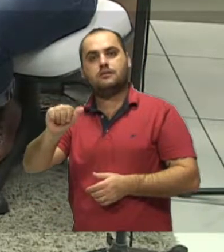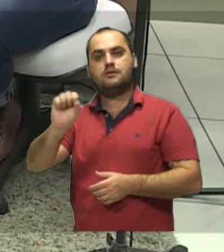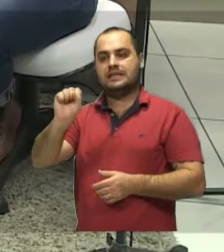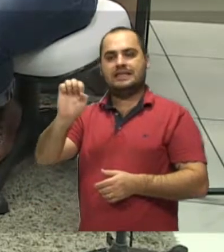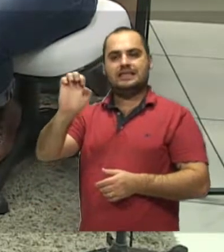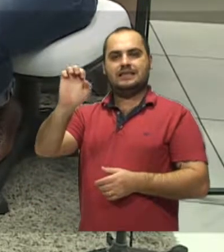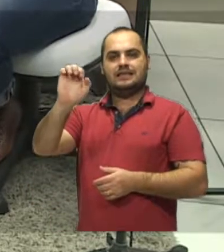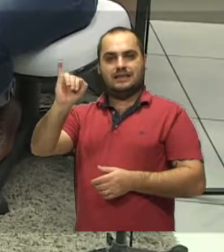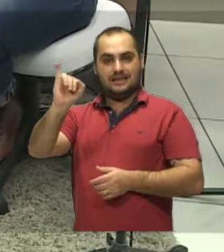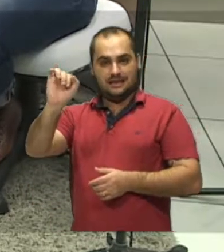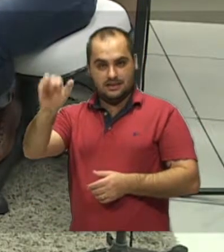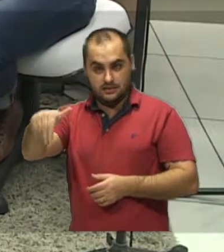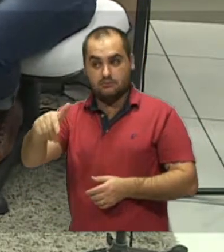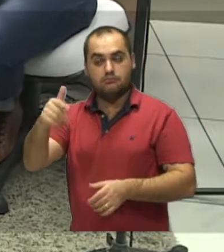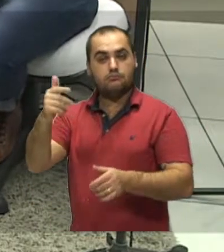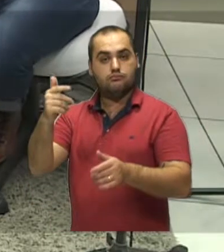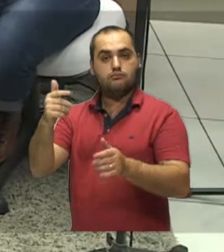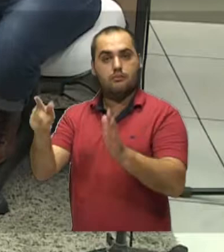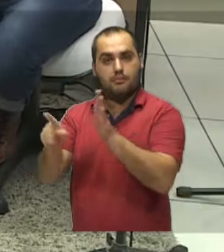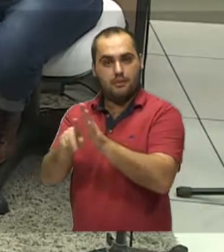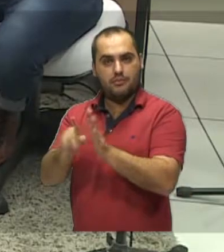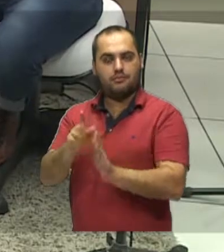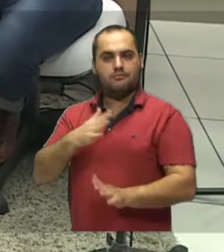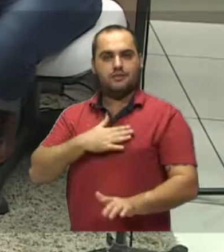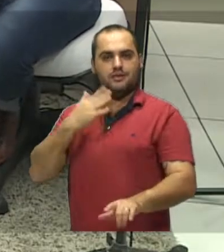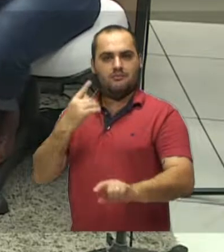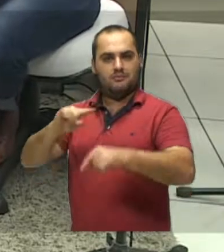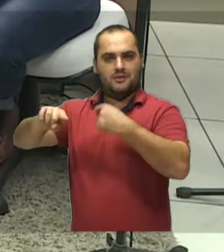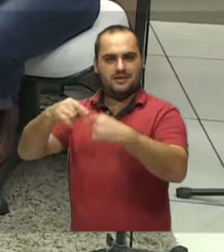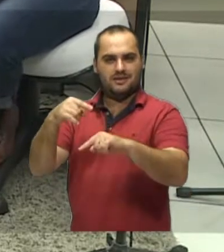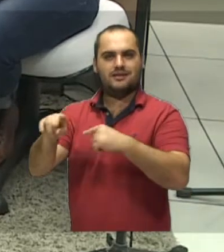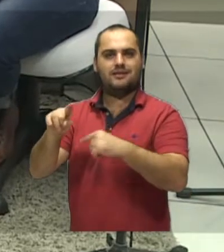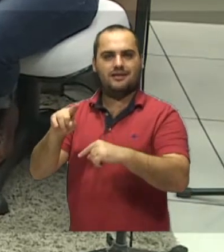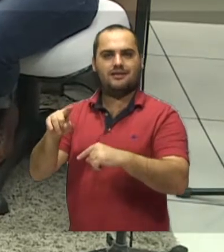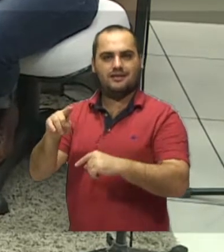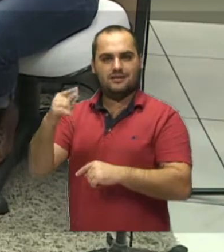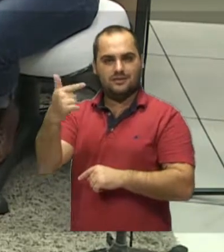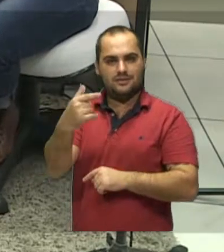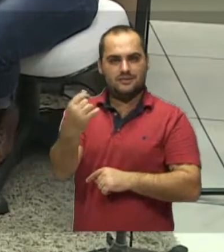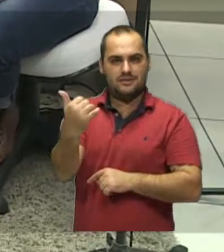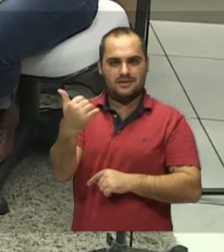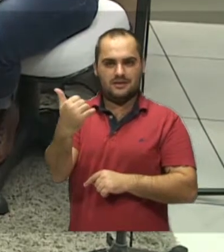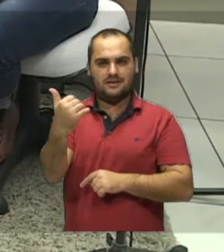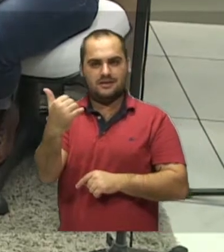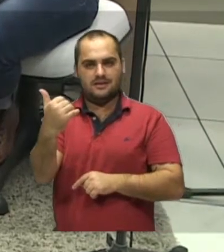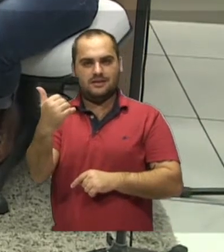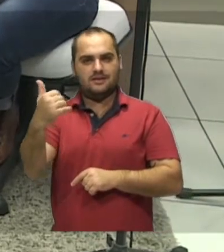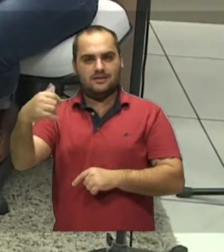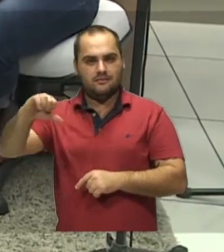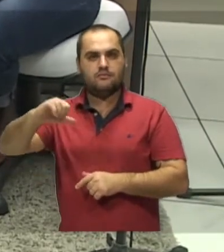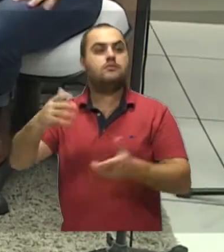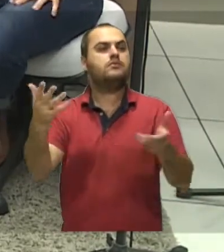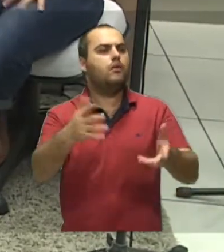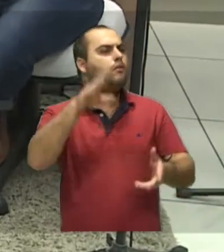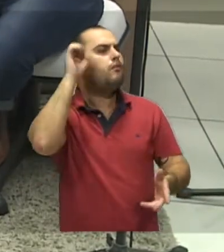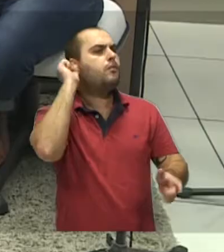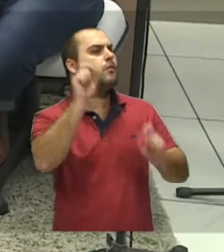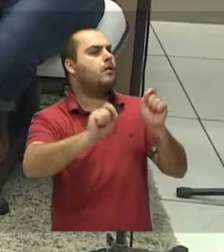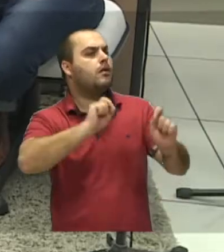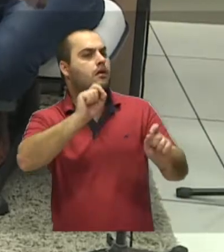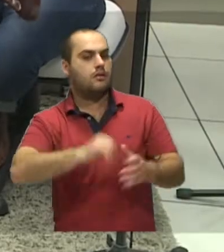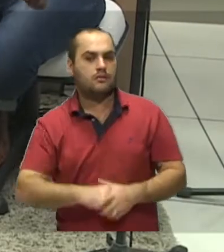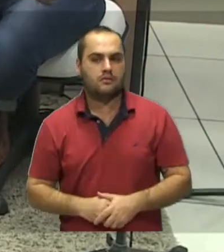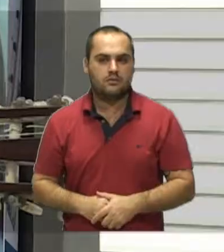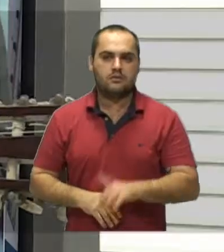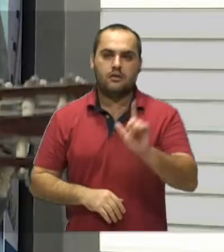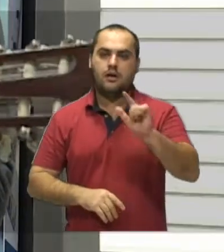o disco, o meu primeiro disco, que é o Cirandinha, que é um disco de 2009, do Rafaelo de Góes e da Lu Weiss. E agora nós vamos ouvir o quê? Agora a gente vai ouvir